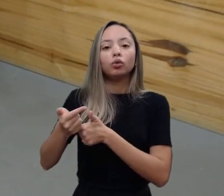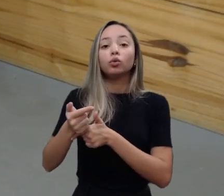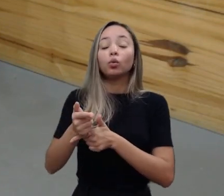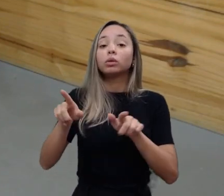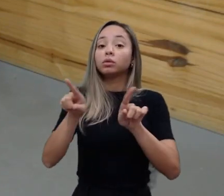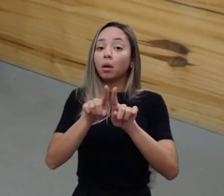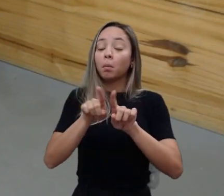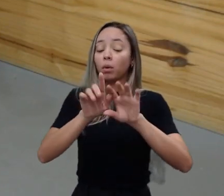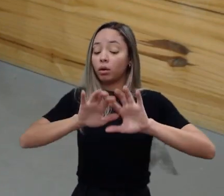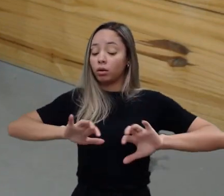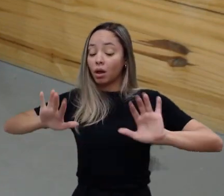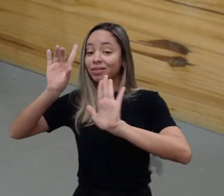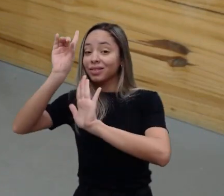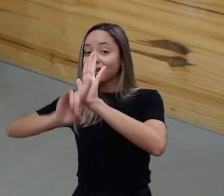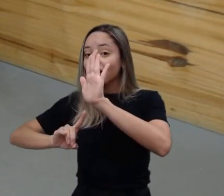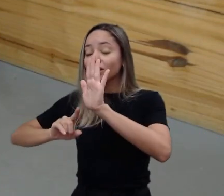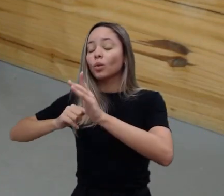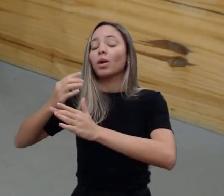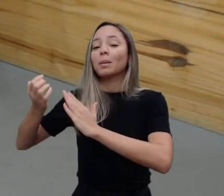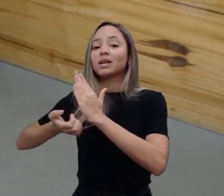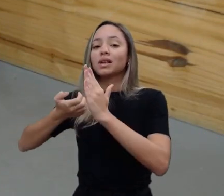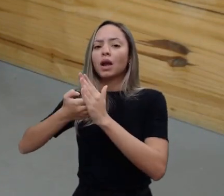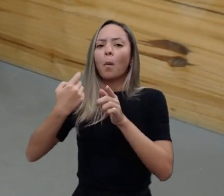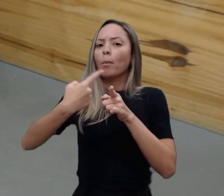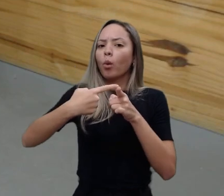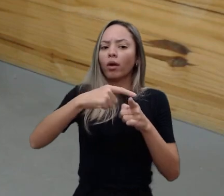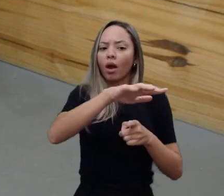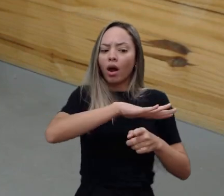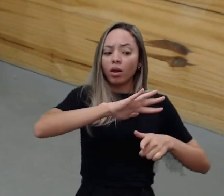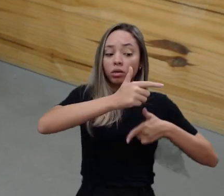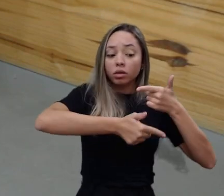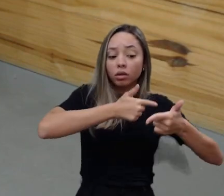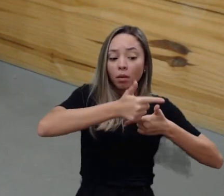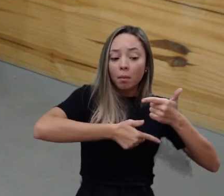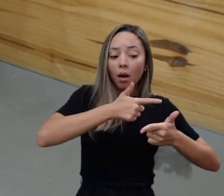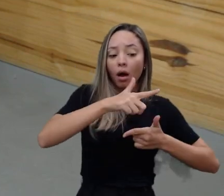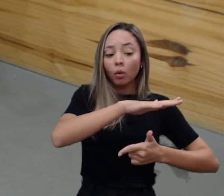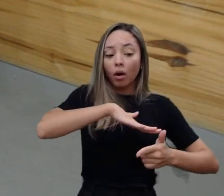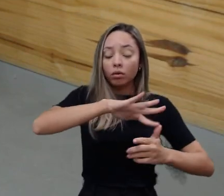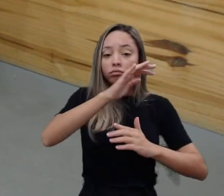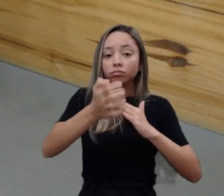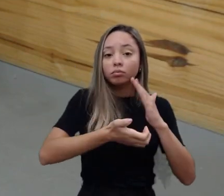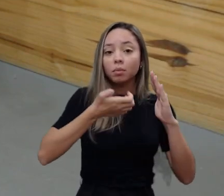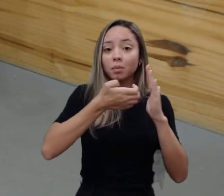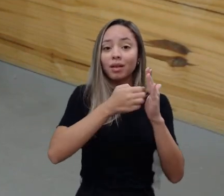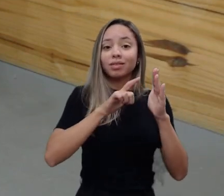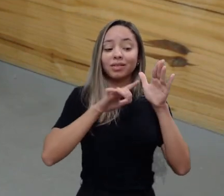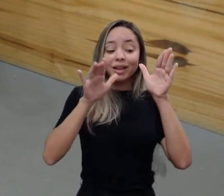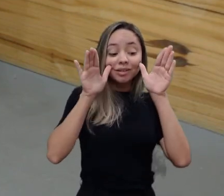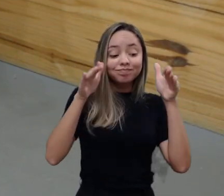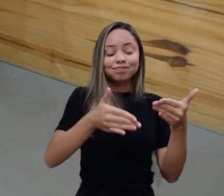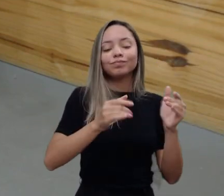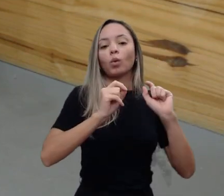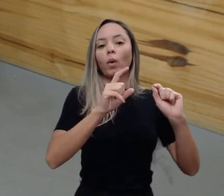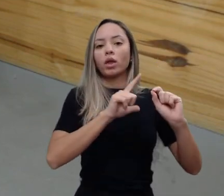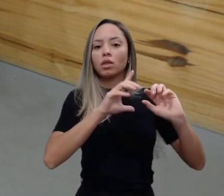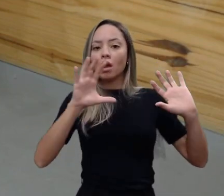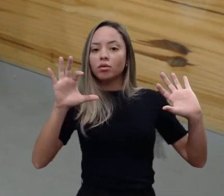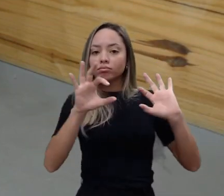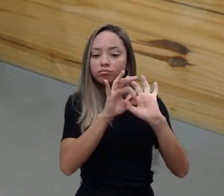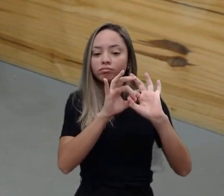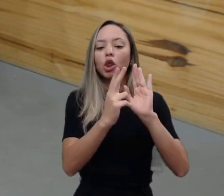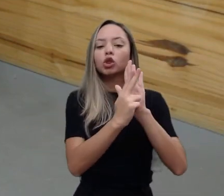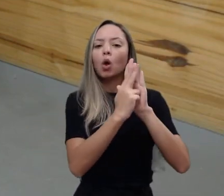do direito empresarial, porque cada atividade empresarial ela vai ter uma peculiaridade legal,